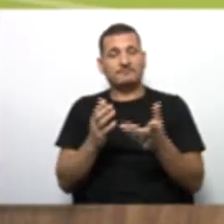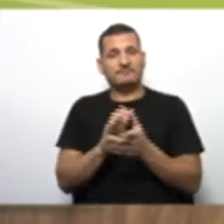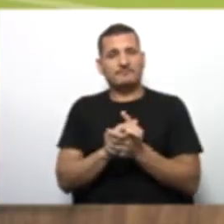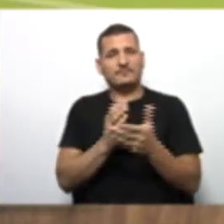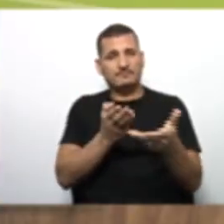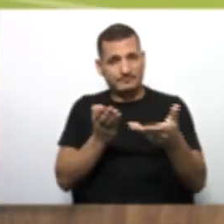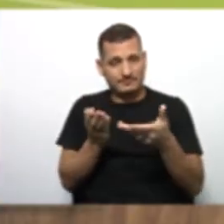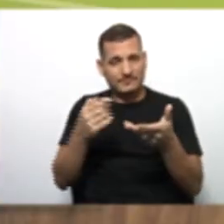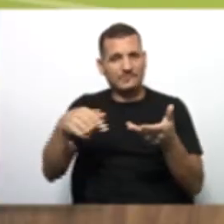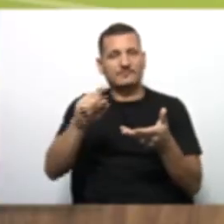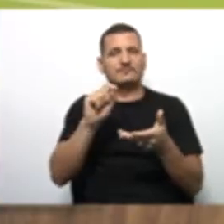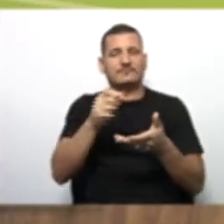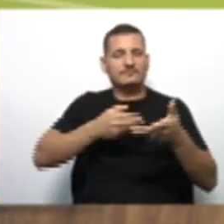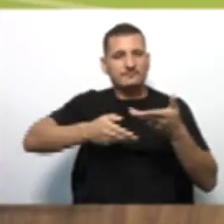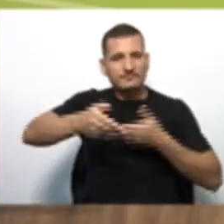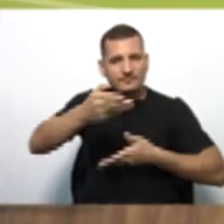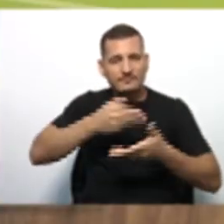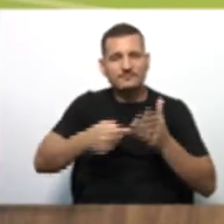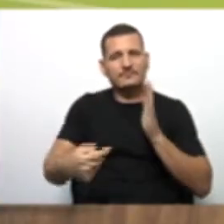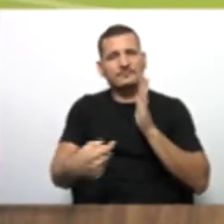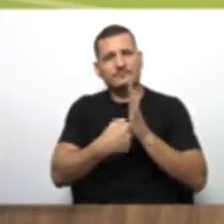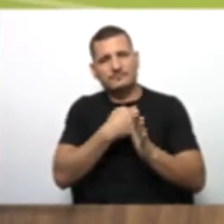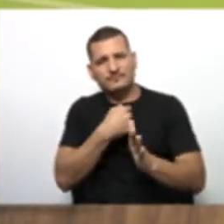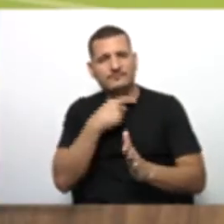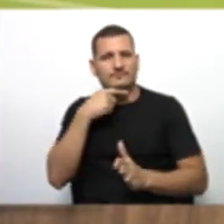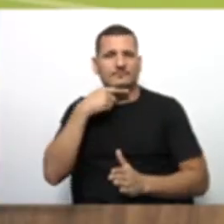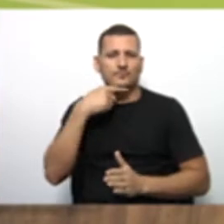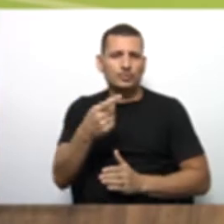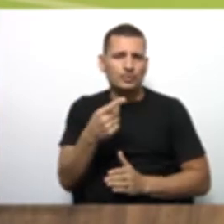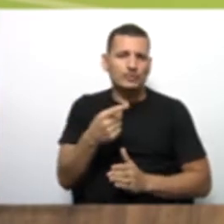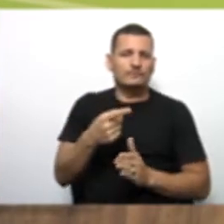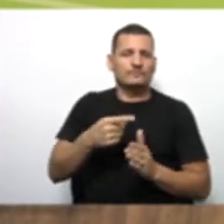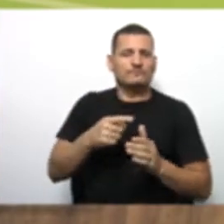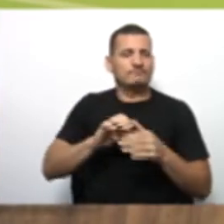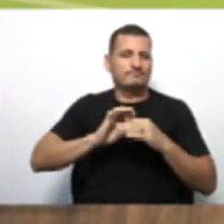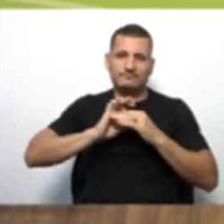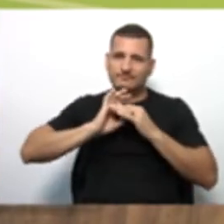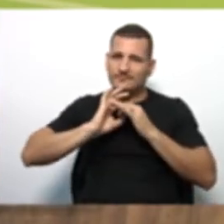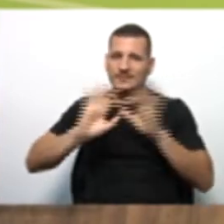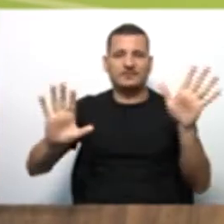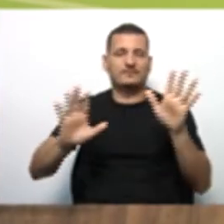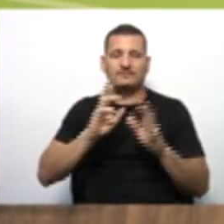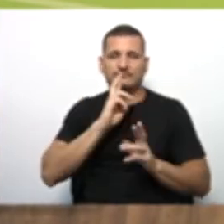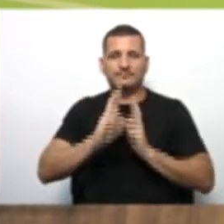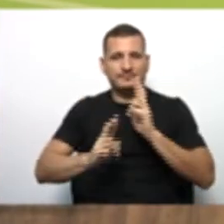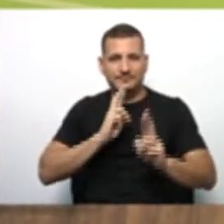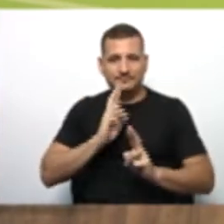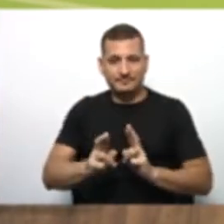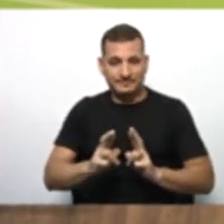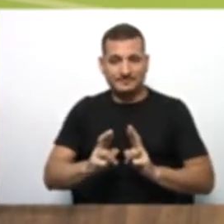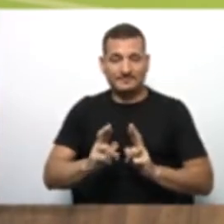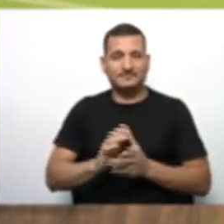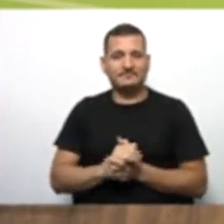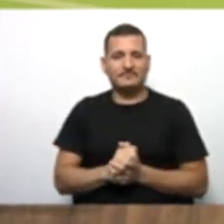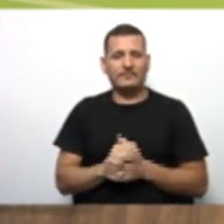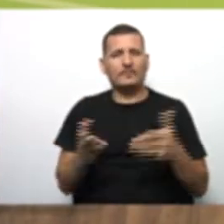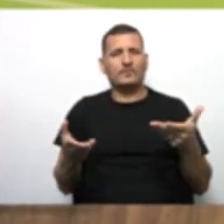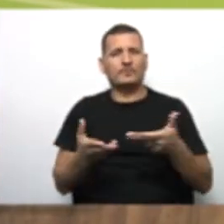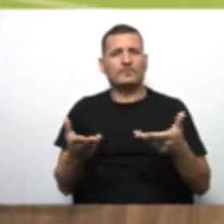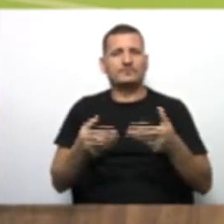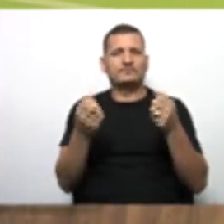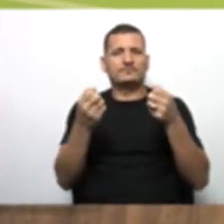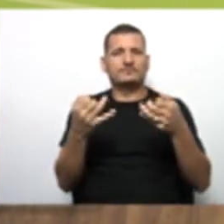participar, interagir com a gente, perguntar, qualquer dúvida, pergunta aí que nós estaremos aqui para responder. Nós vamos falar de uma coisa